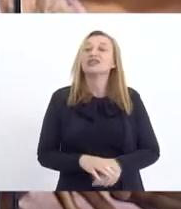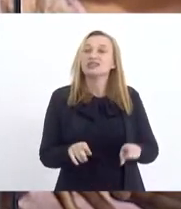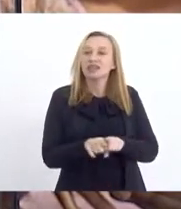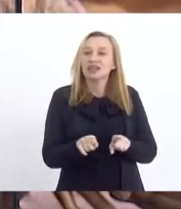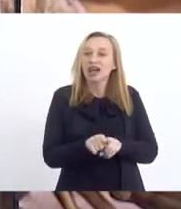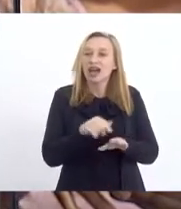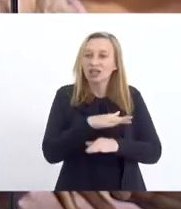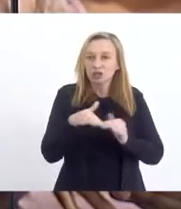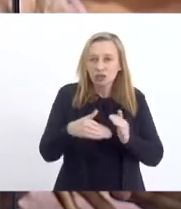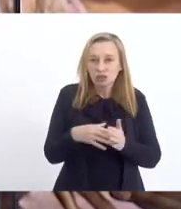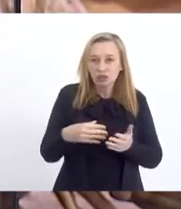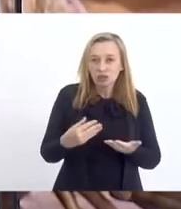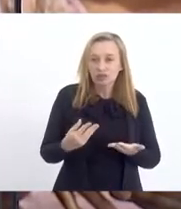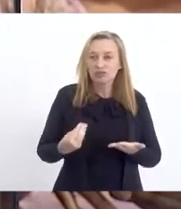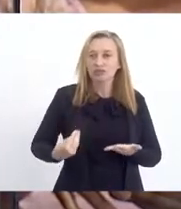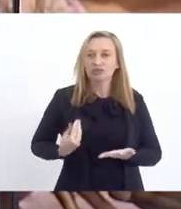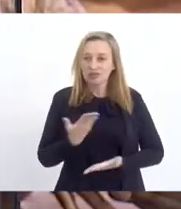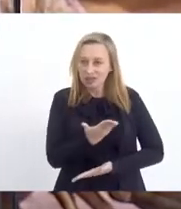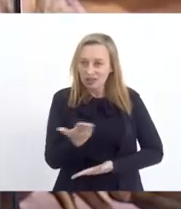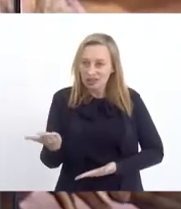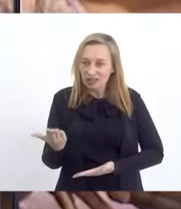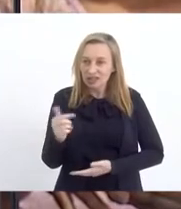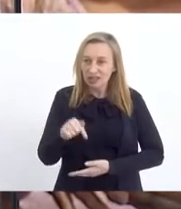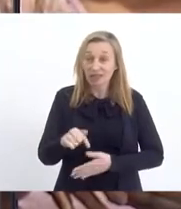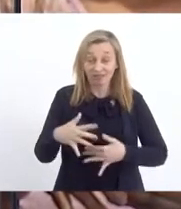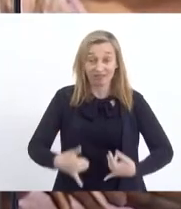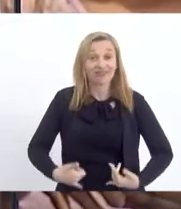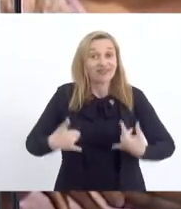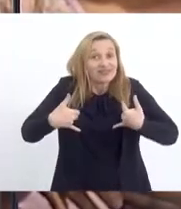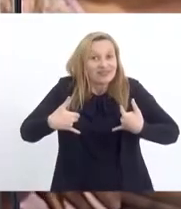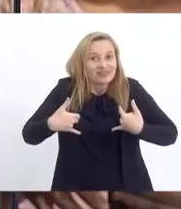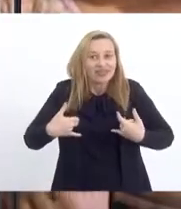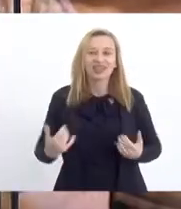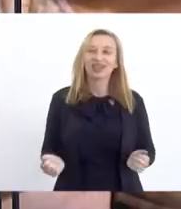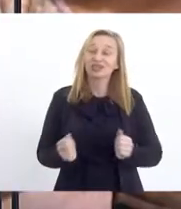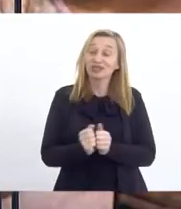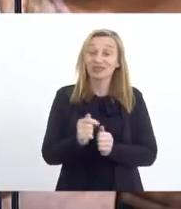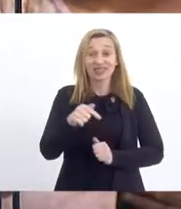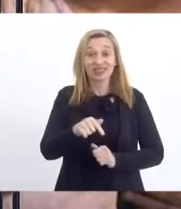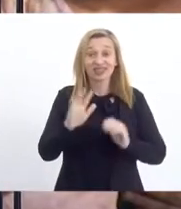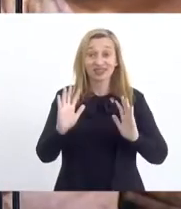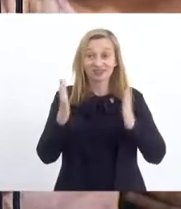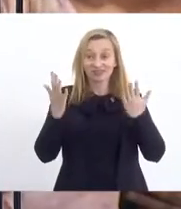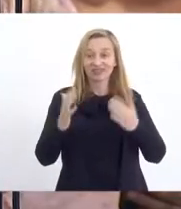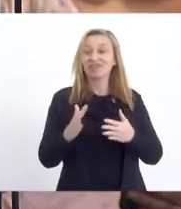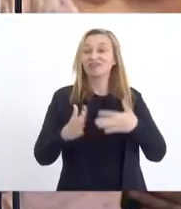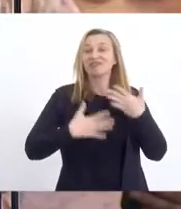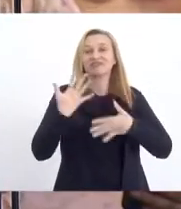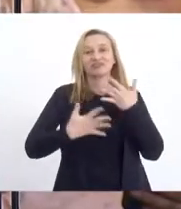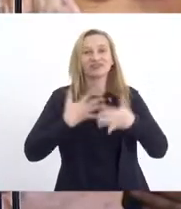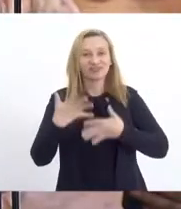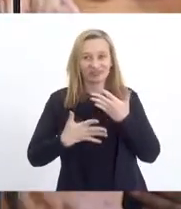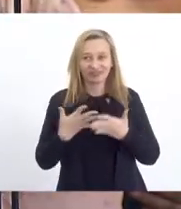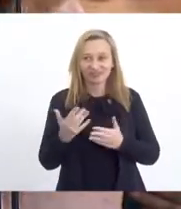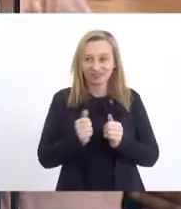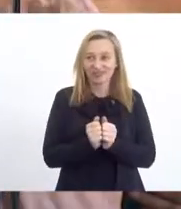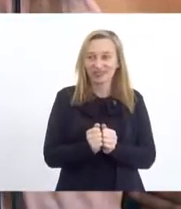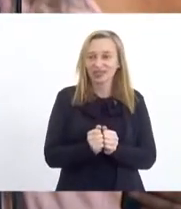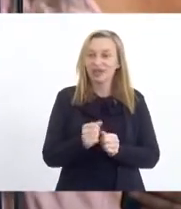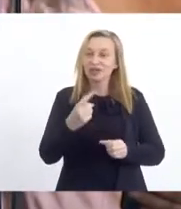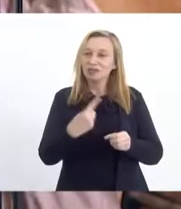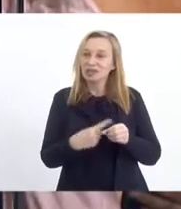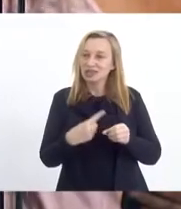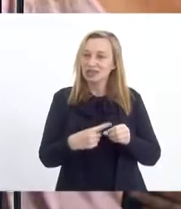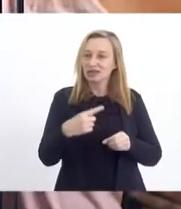toda a plateia aqui presente. Para mim é uma honra estar participando desse evento, é uma alegria imensa estar representando o município de